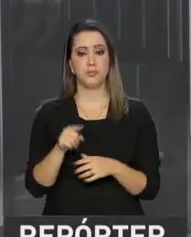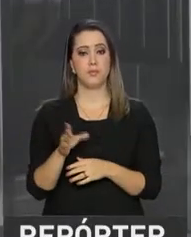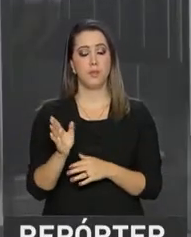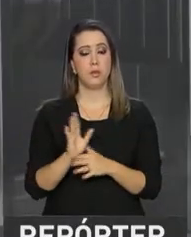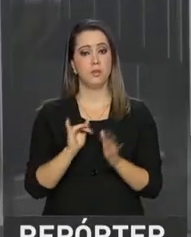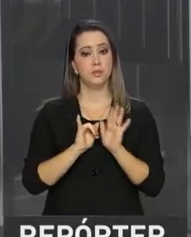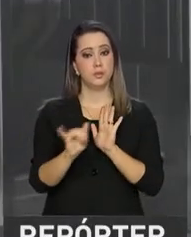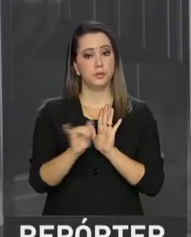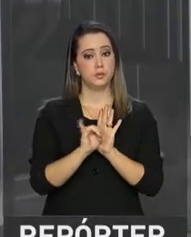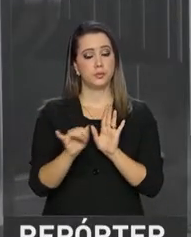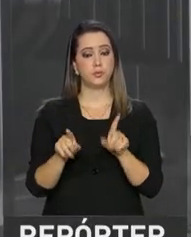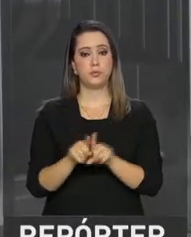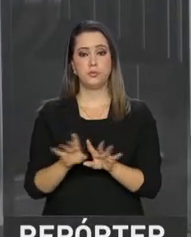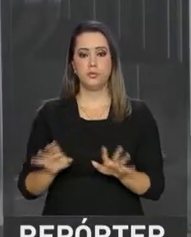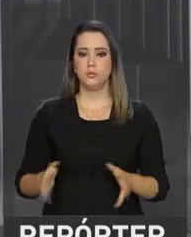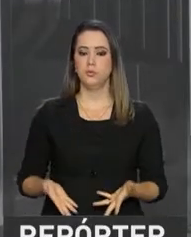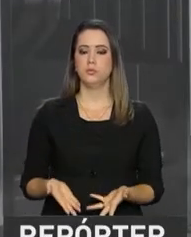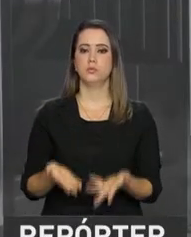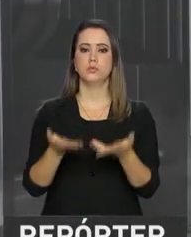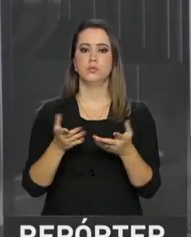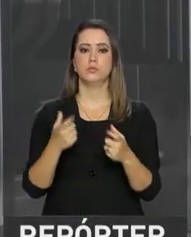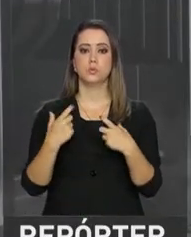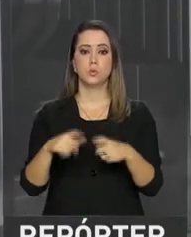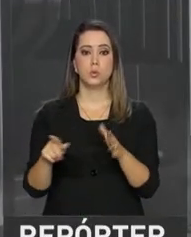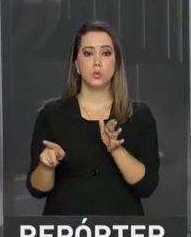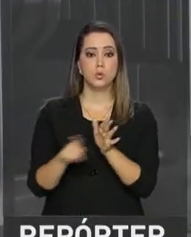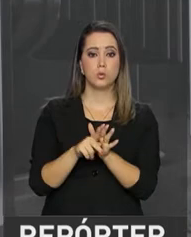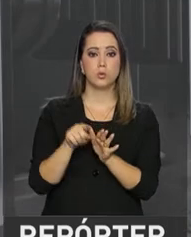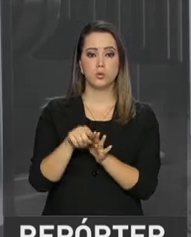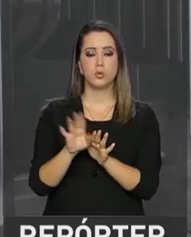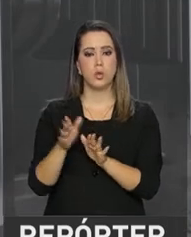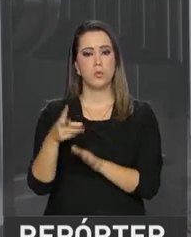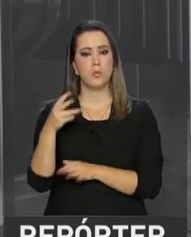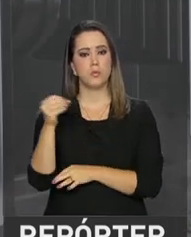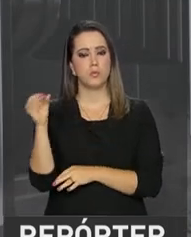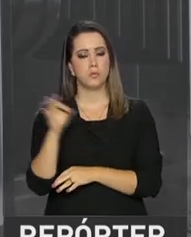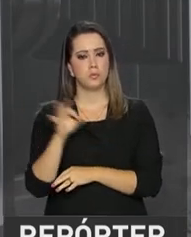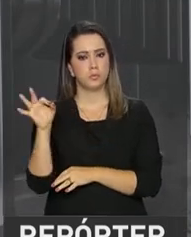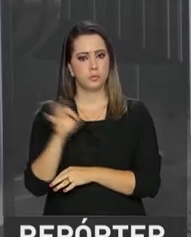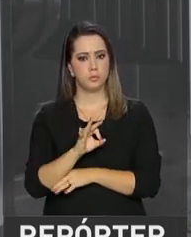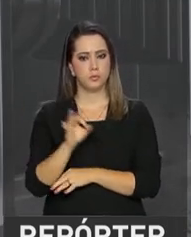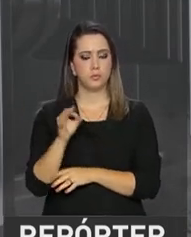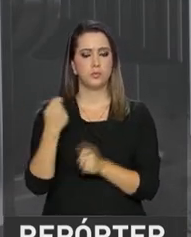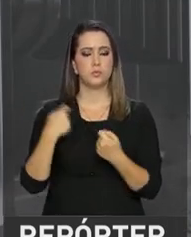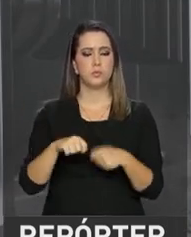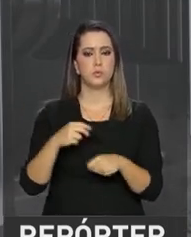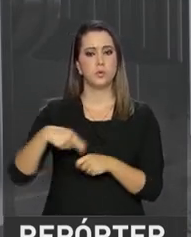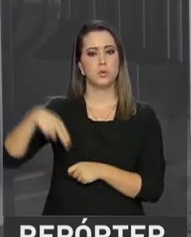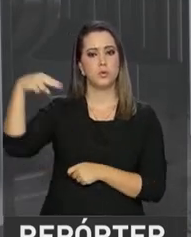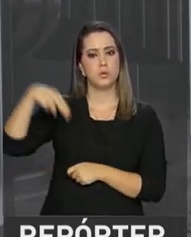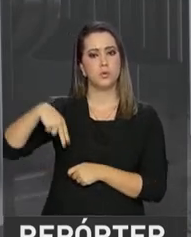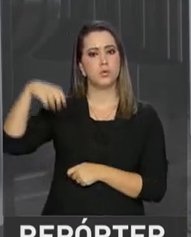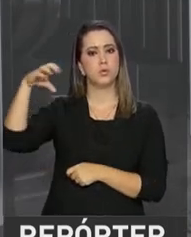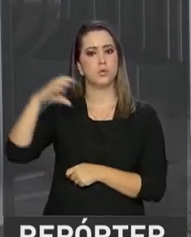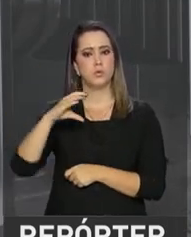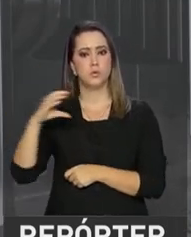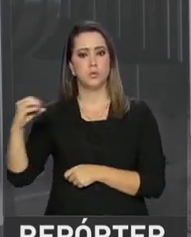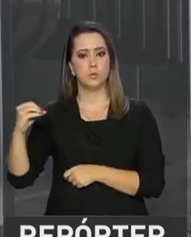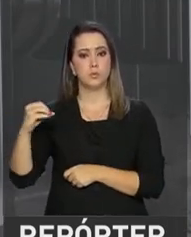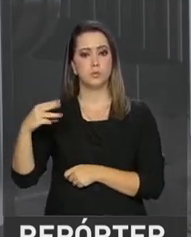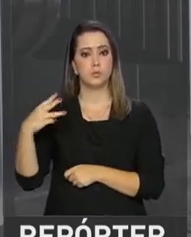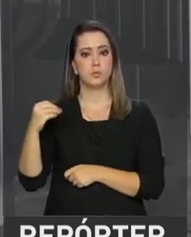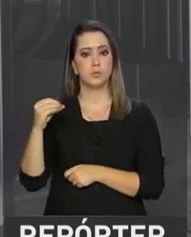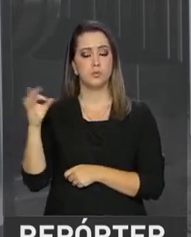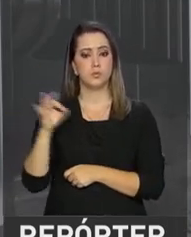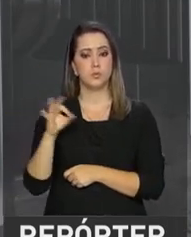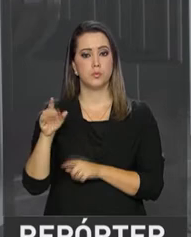editais prevêem também incentivos para a produção regional. Ao menos 30% das produções devem ser do Norte, Nordeste ou Centro-Oeste